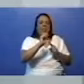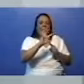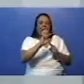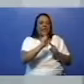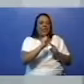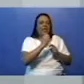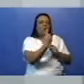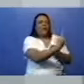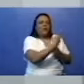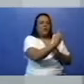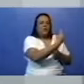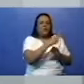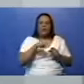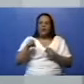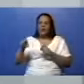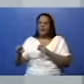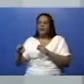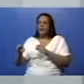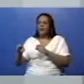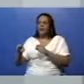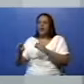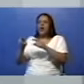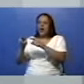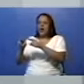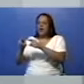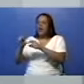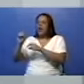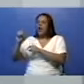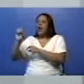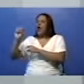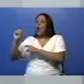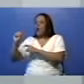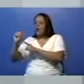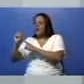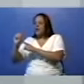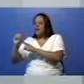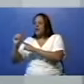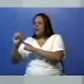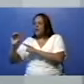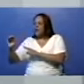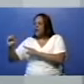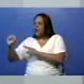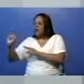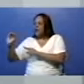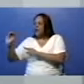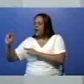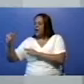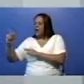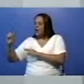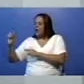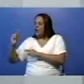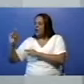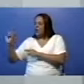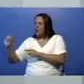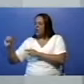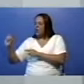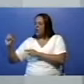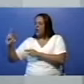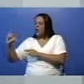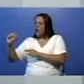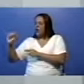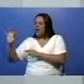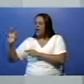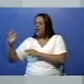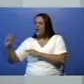Porque eu ouço muito. Na aula, às vezes, a professora, as alunas fez a tarefa. Até parece que